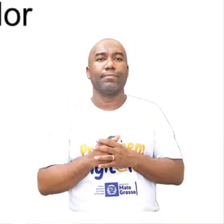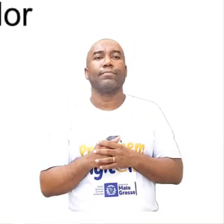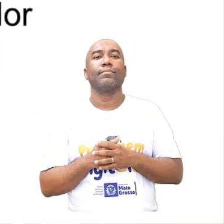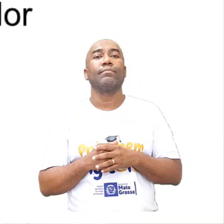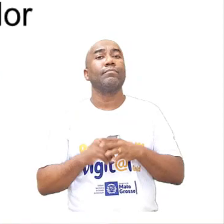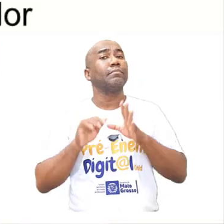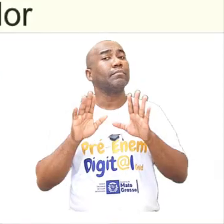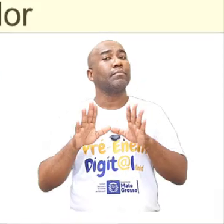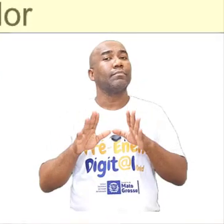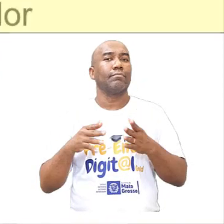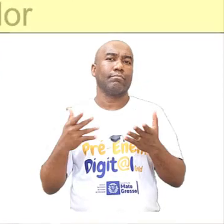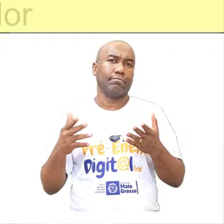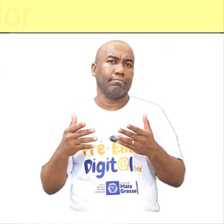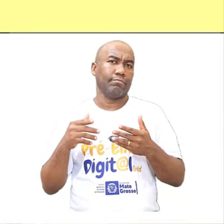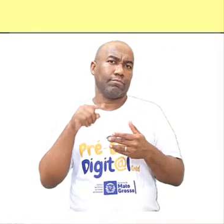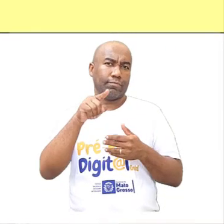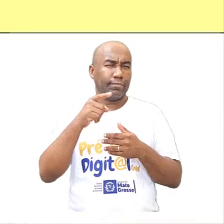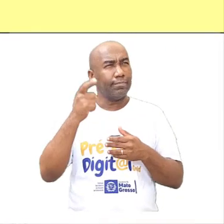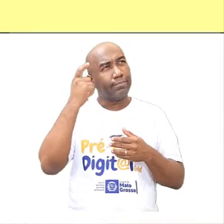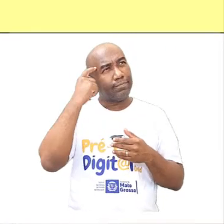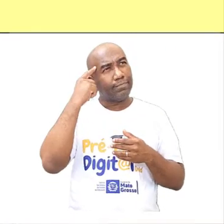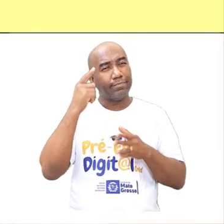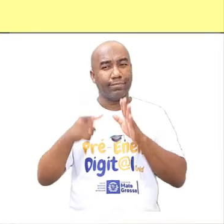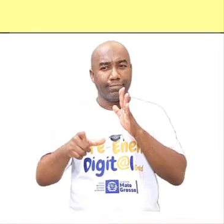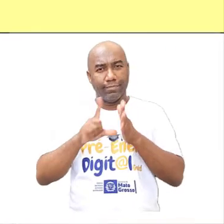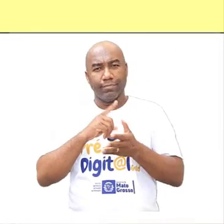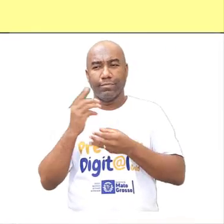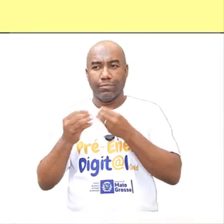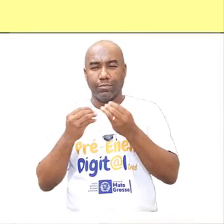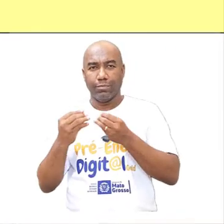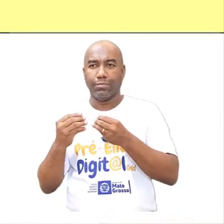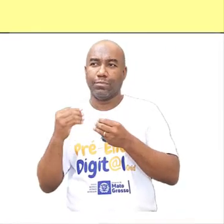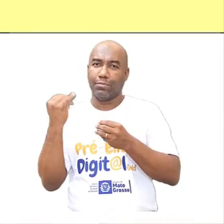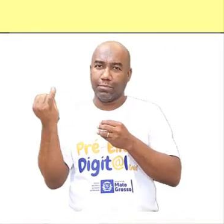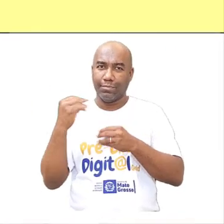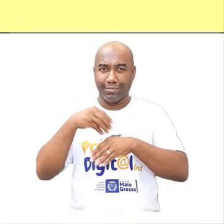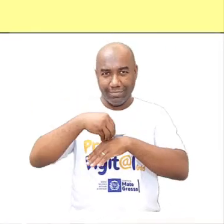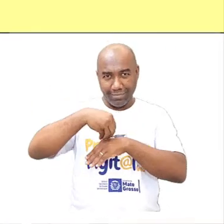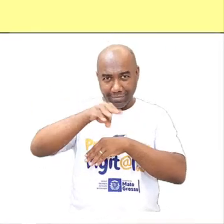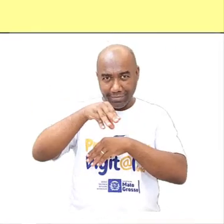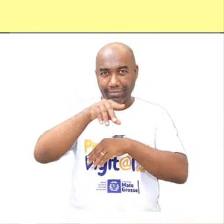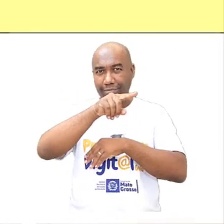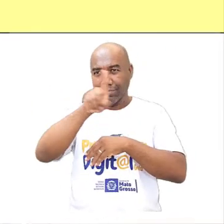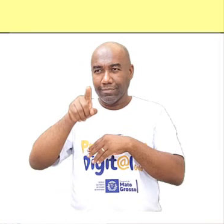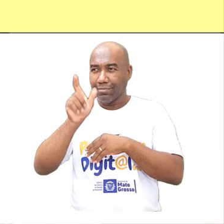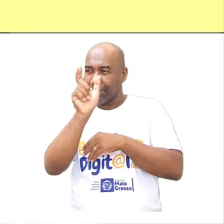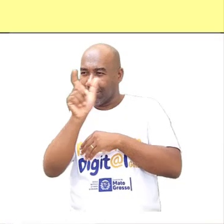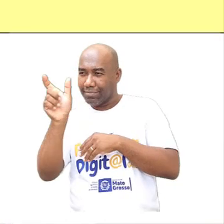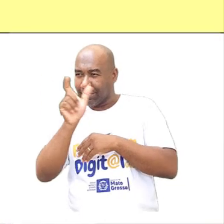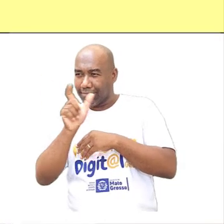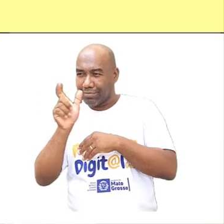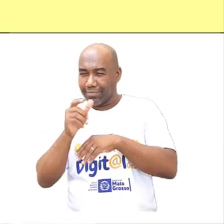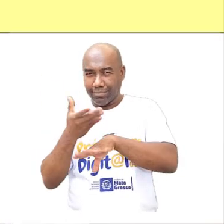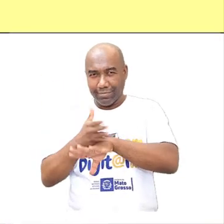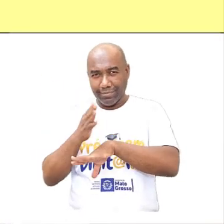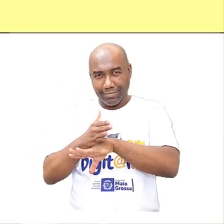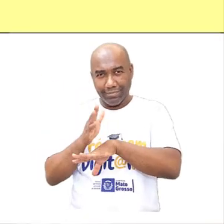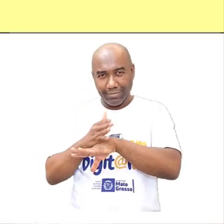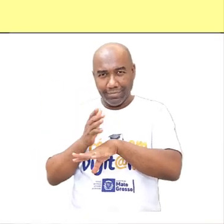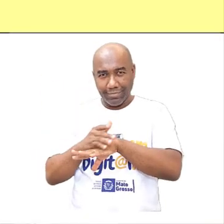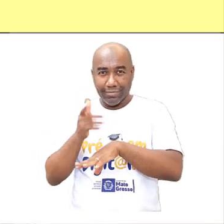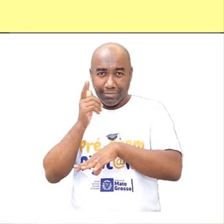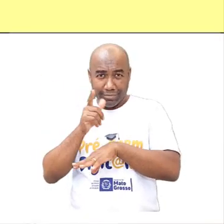conclusão, certo? Agora, claro que eu não ia deixar você sem essa dica. E quais palavrinhas ajudam o